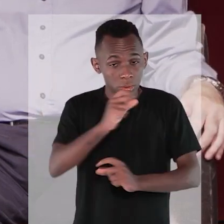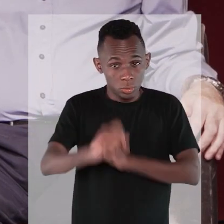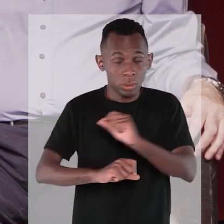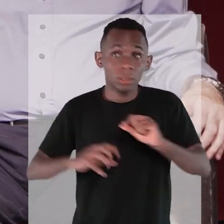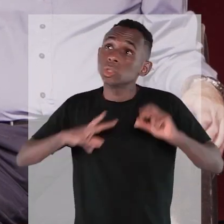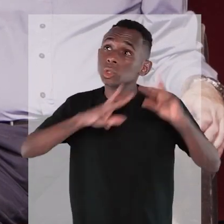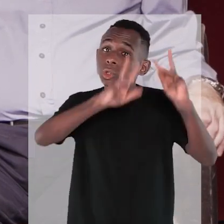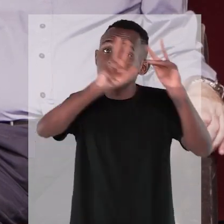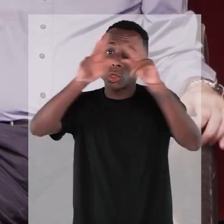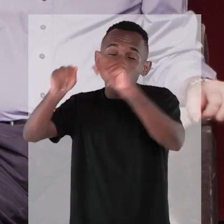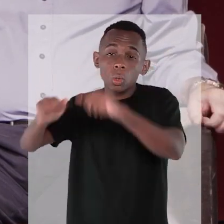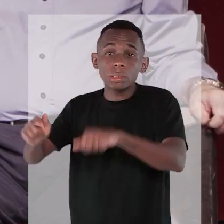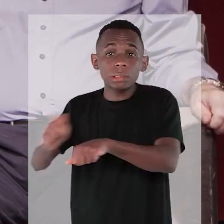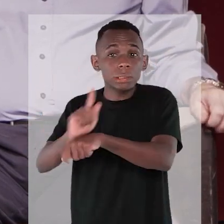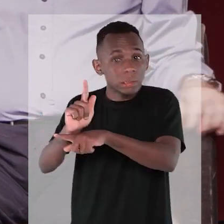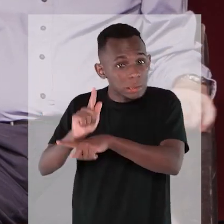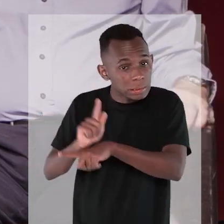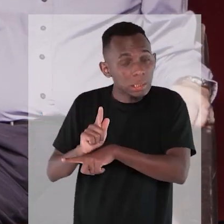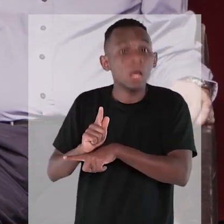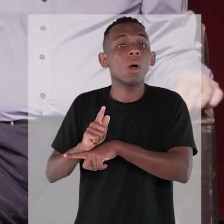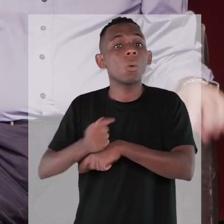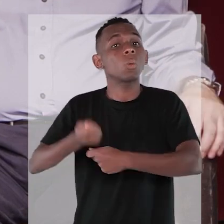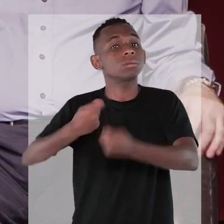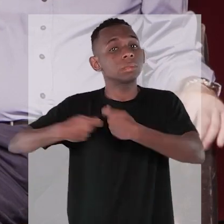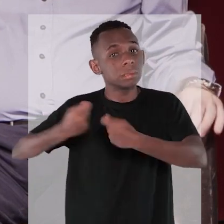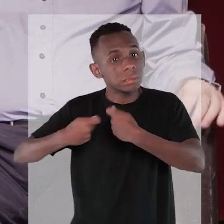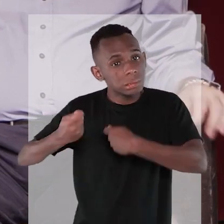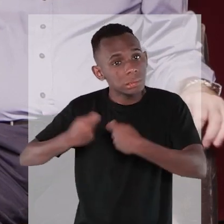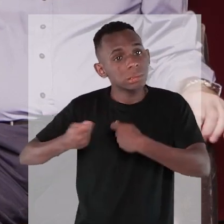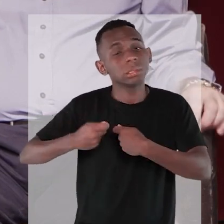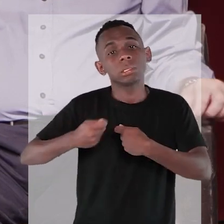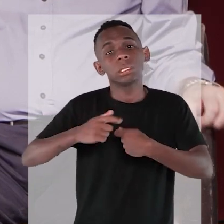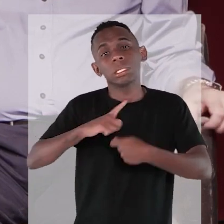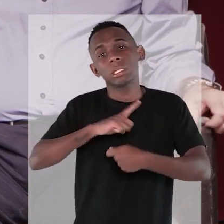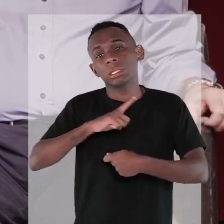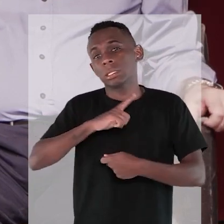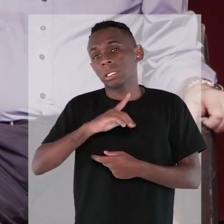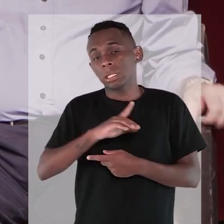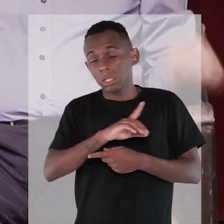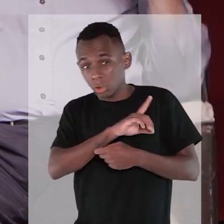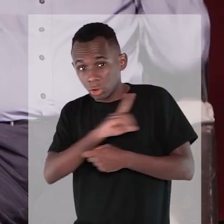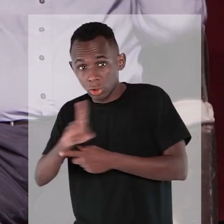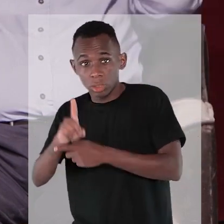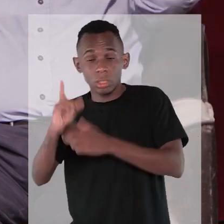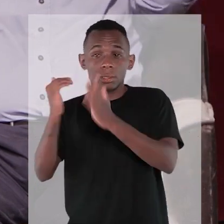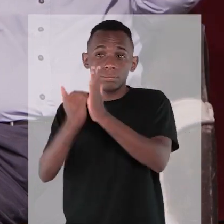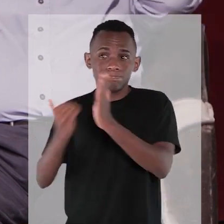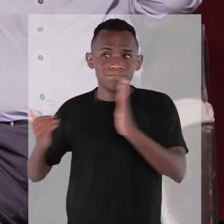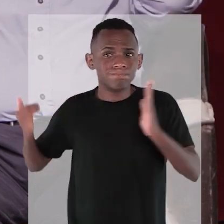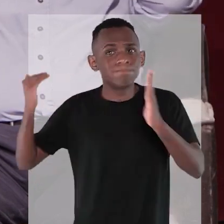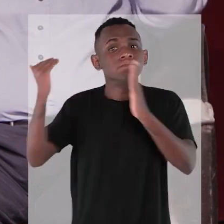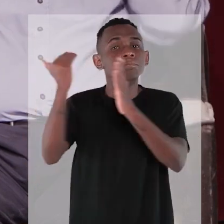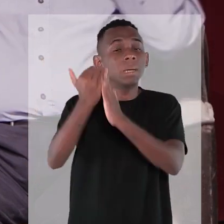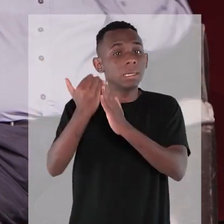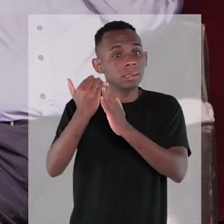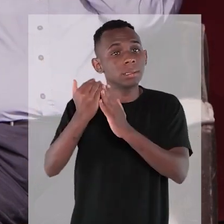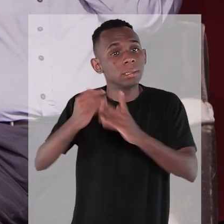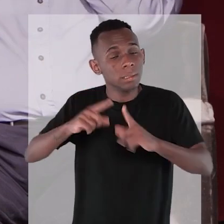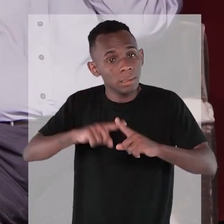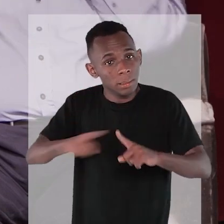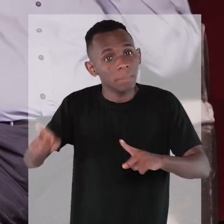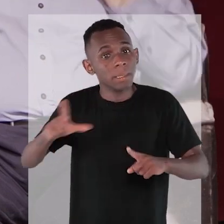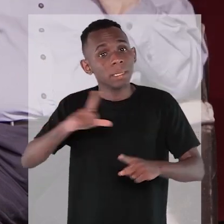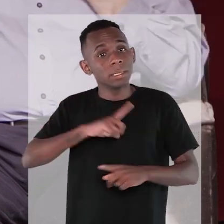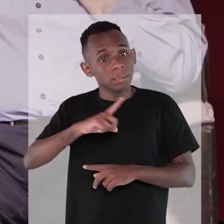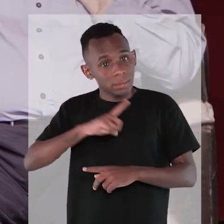administrações, todas elas, o Modi é um supremacista, é uma coisa horrorosa, mas existe